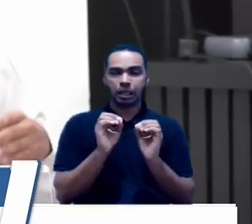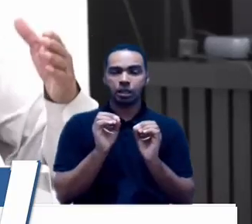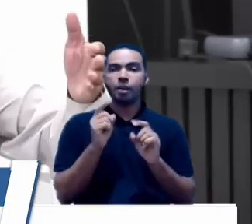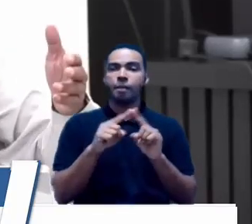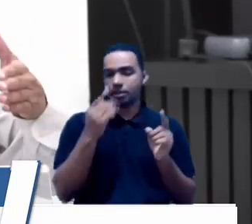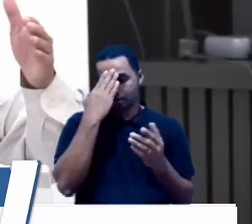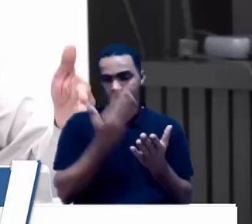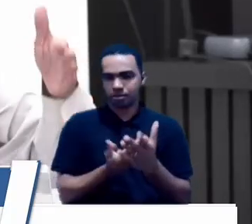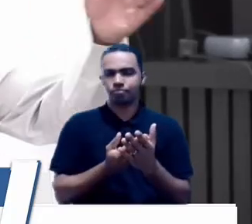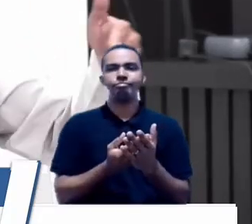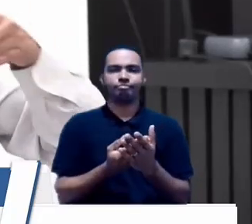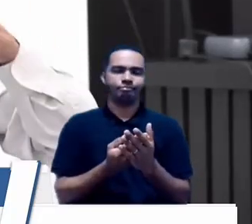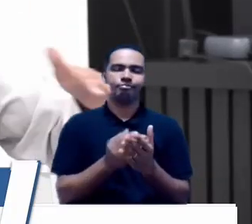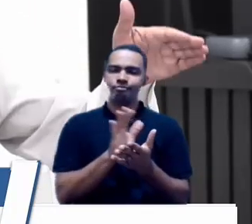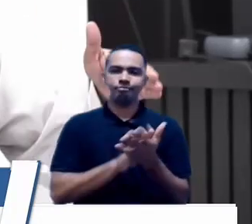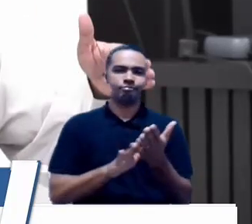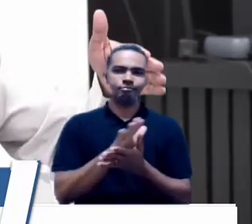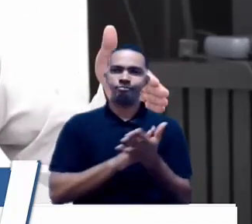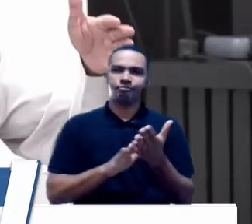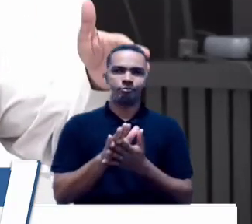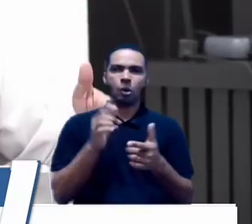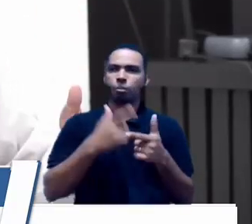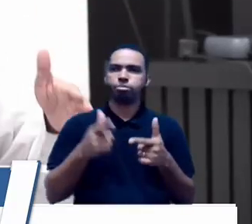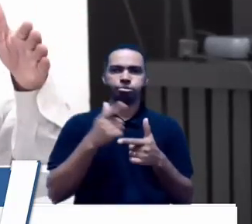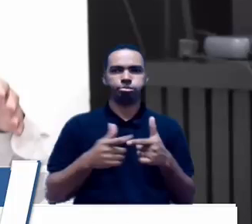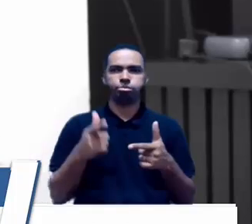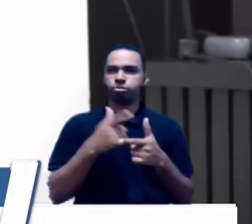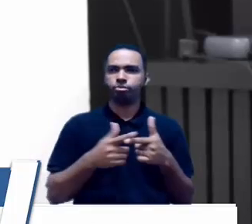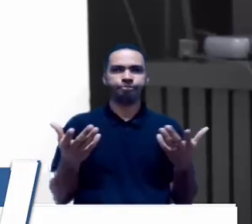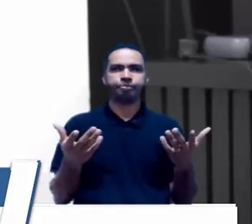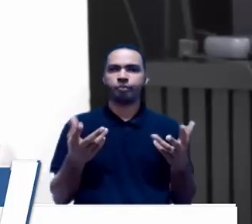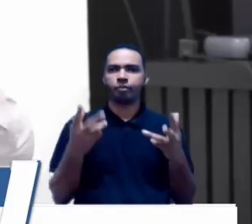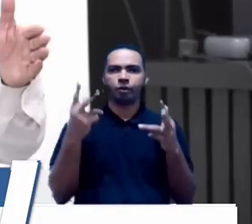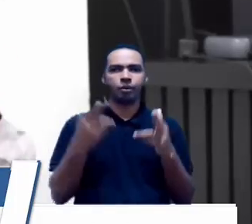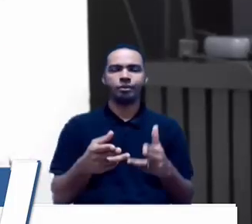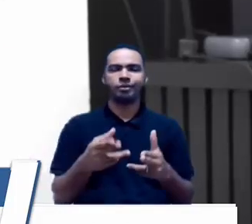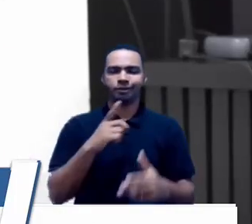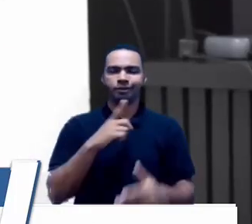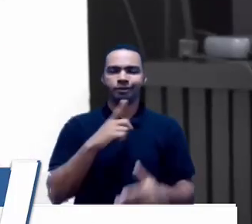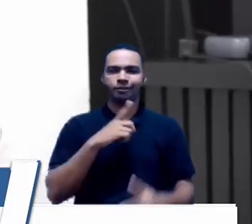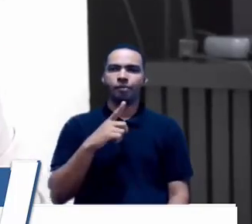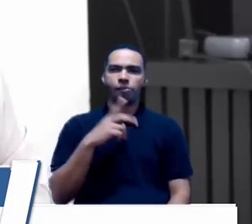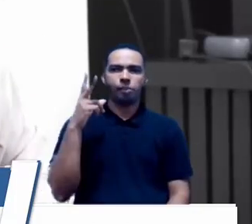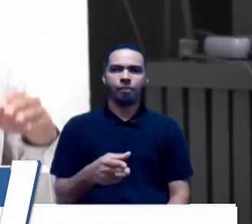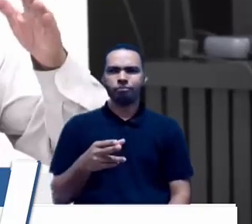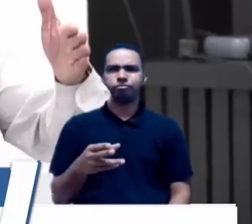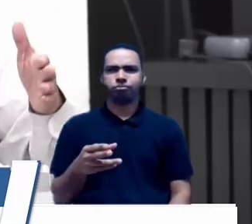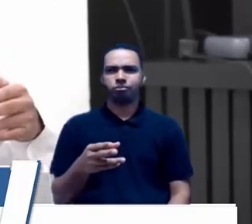mais problema da igual teve um começo de deslizamento, inclusive por causa de uma fossa que